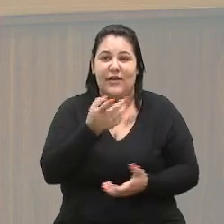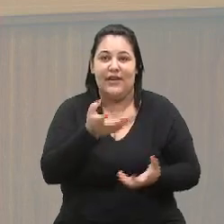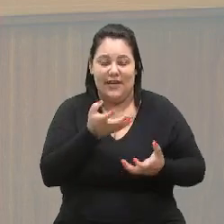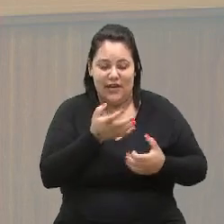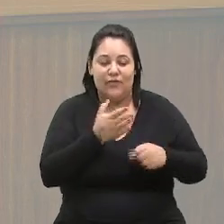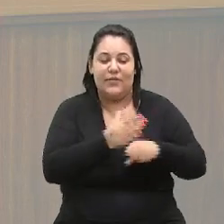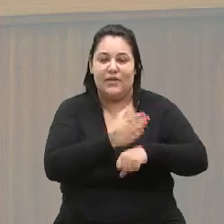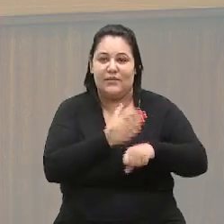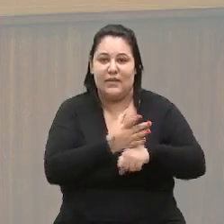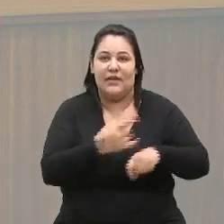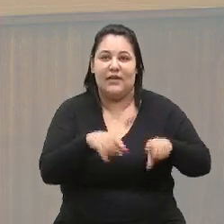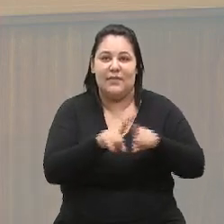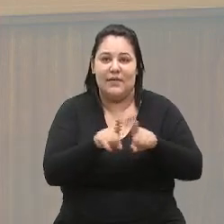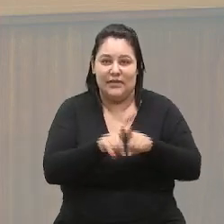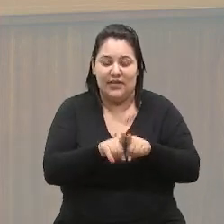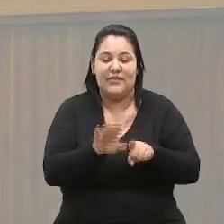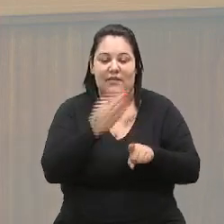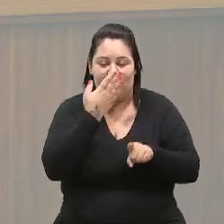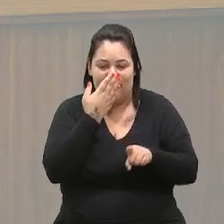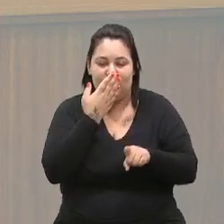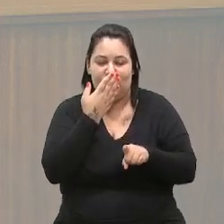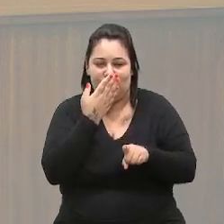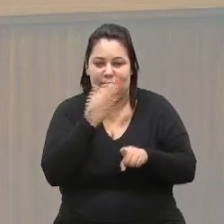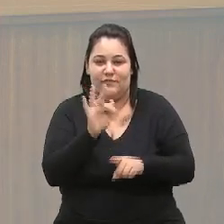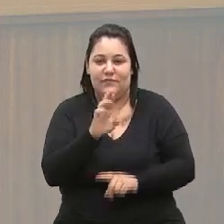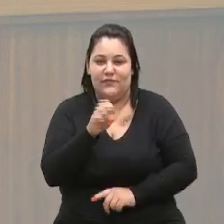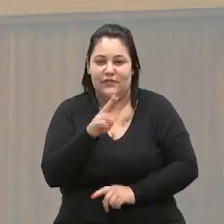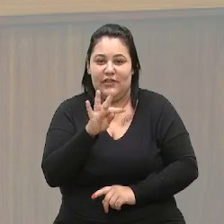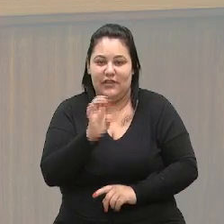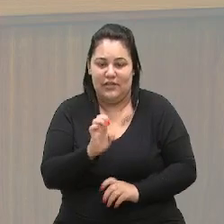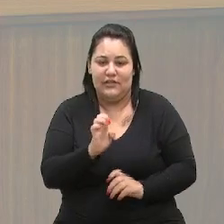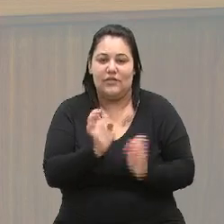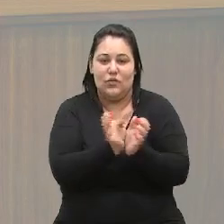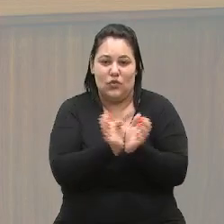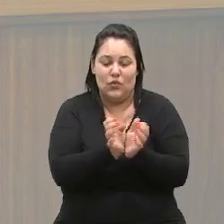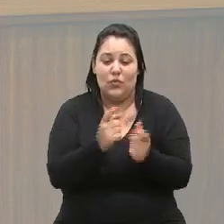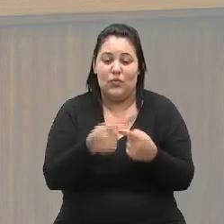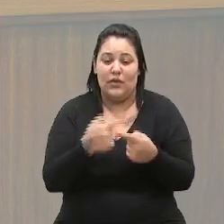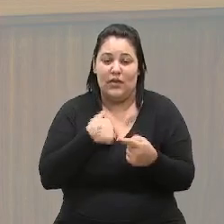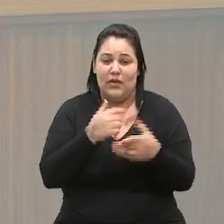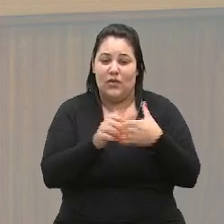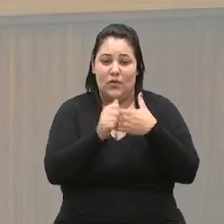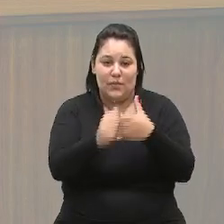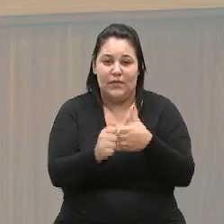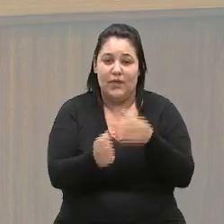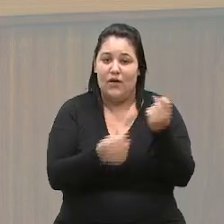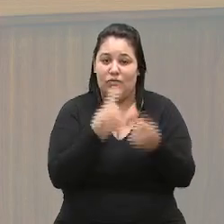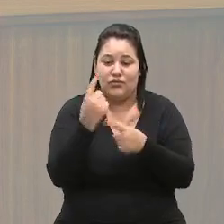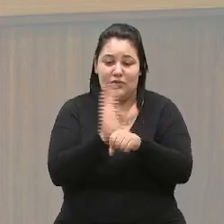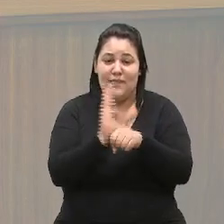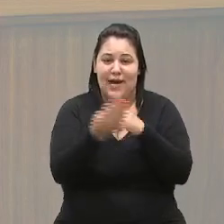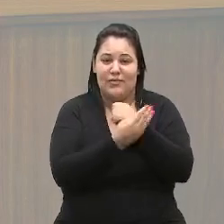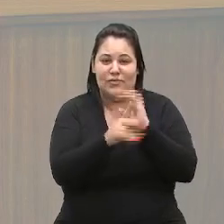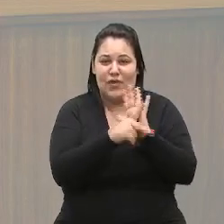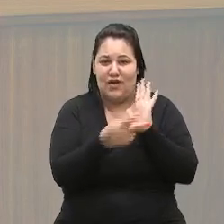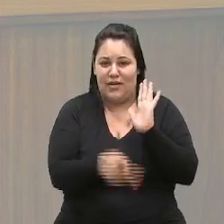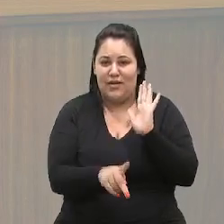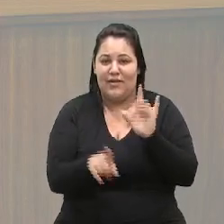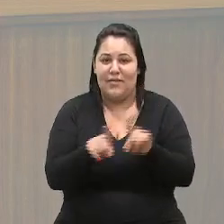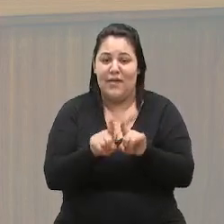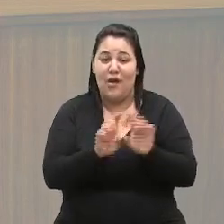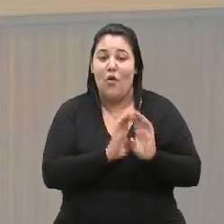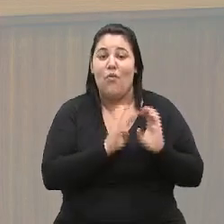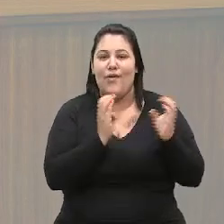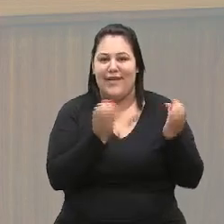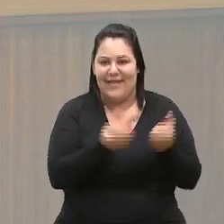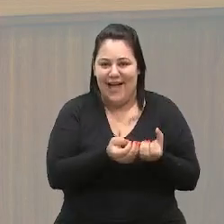compor esta frente parlamentar, pois acompanho bairros aqui da nossa cidade, comunidades da